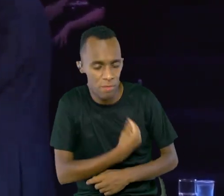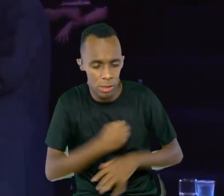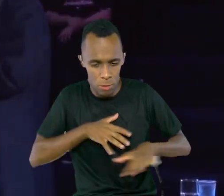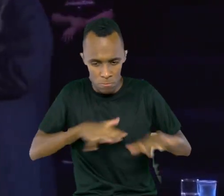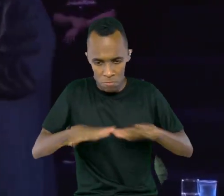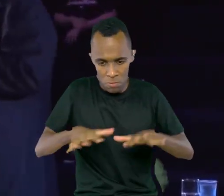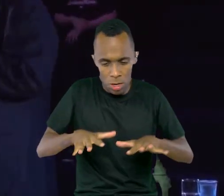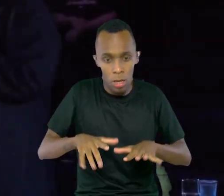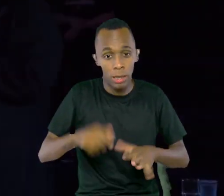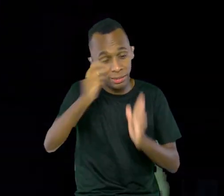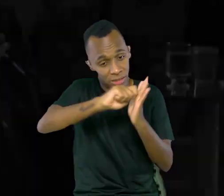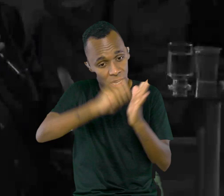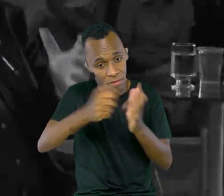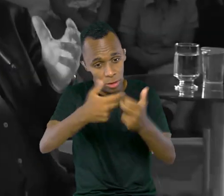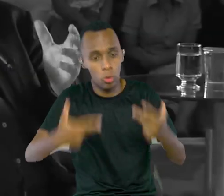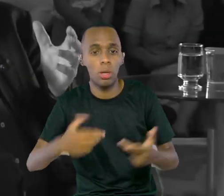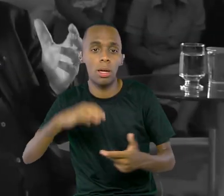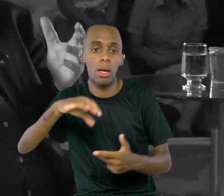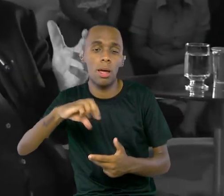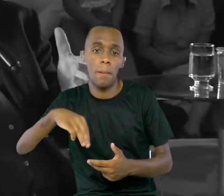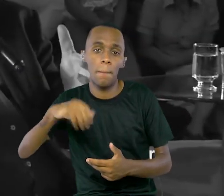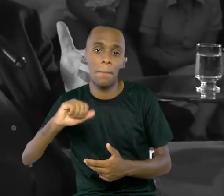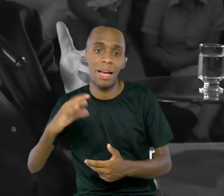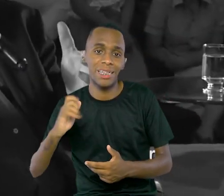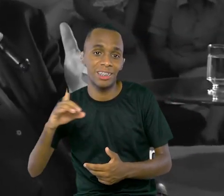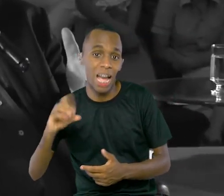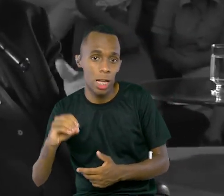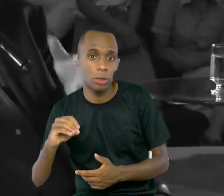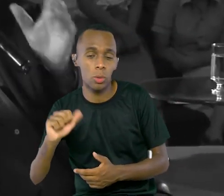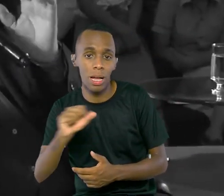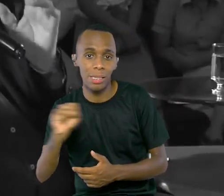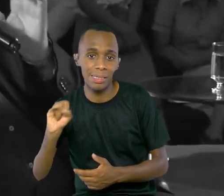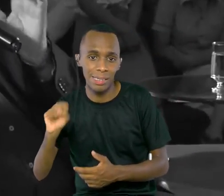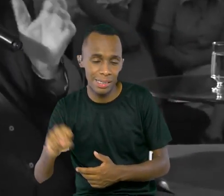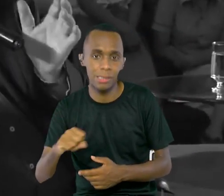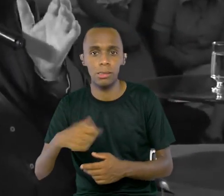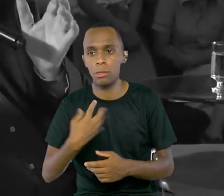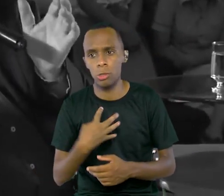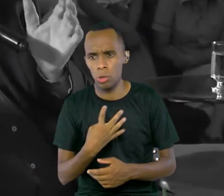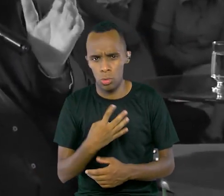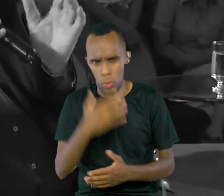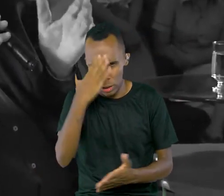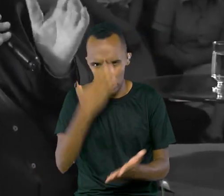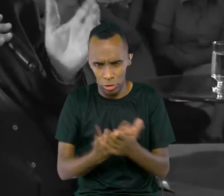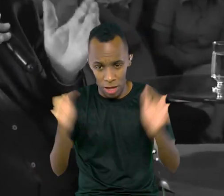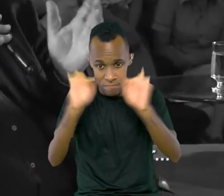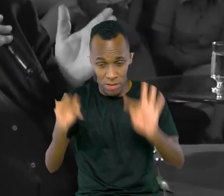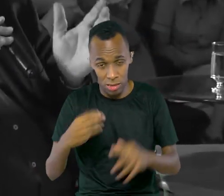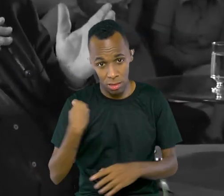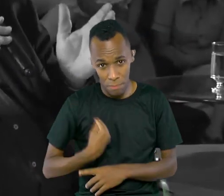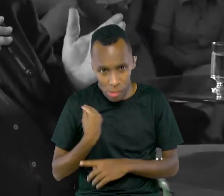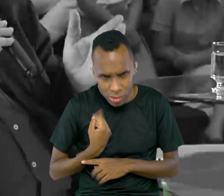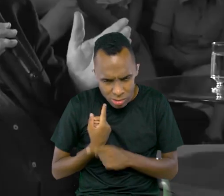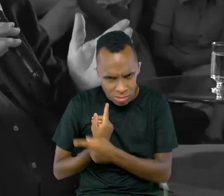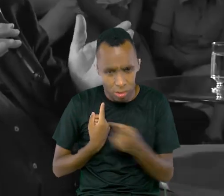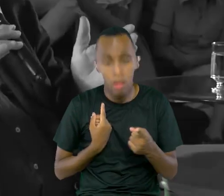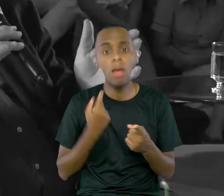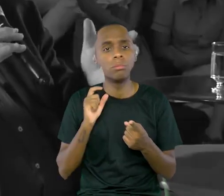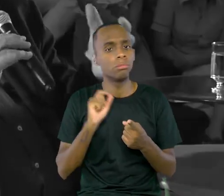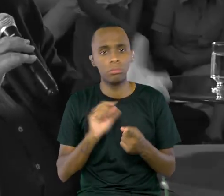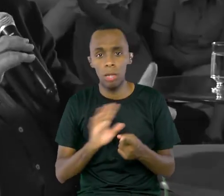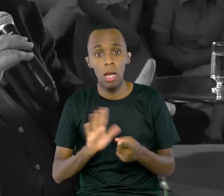de uma vida que vibra. Escreveu Machado de Assis, ninguém confie na felicidade